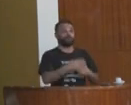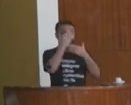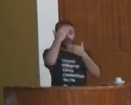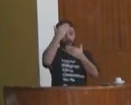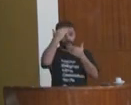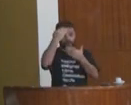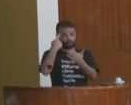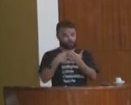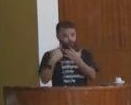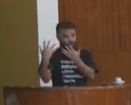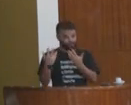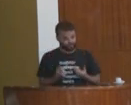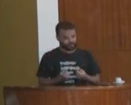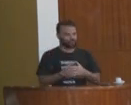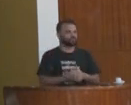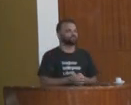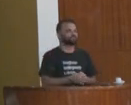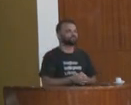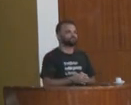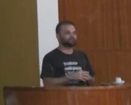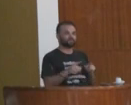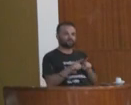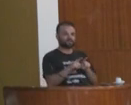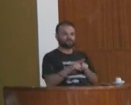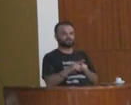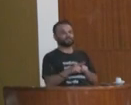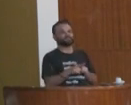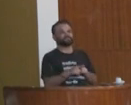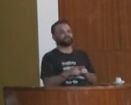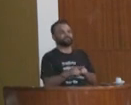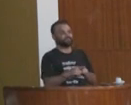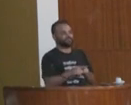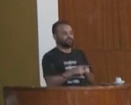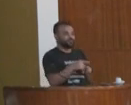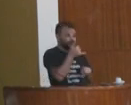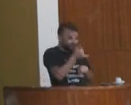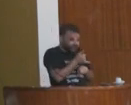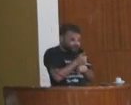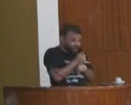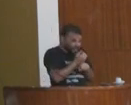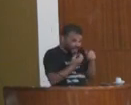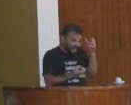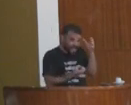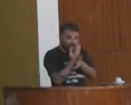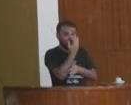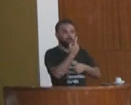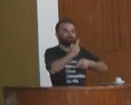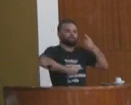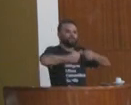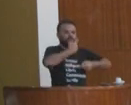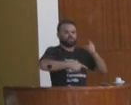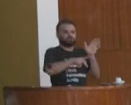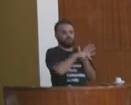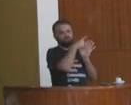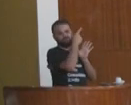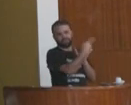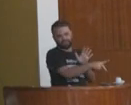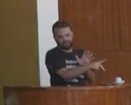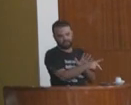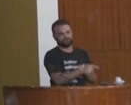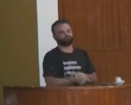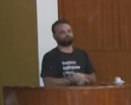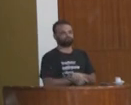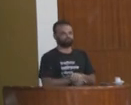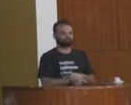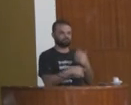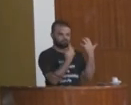muito a iniciativa de Volta Redonda, né, em políticas próprias do município, que são realmente de parabenizar, né,